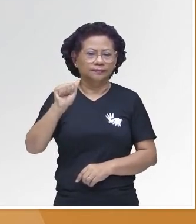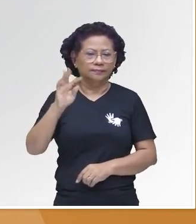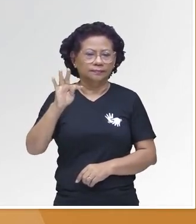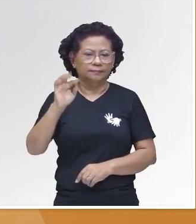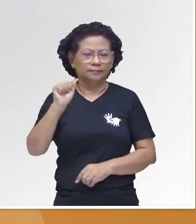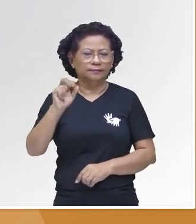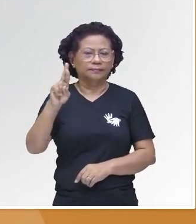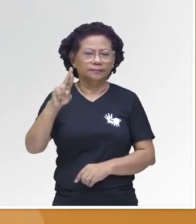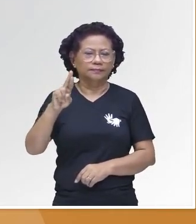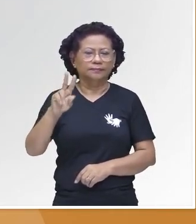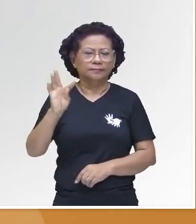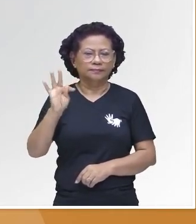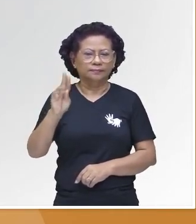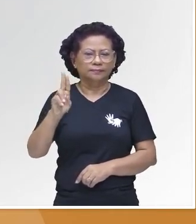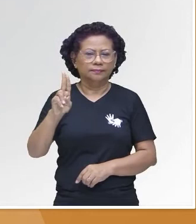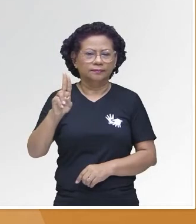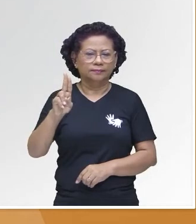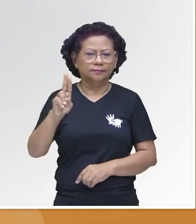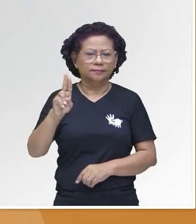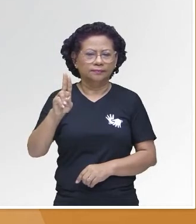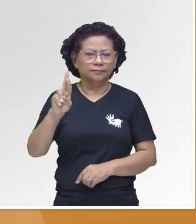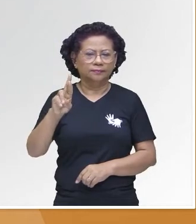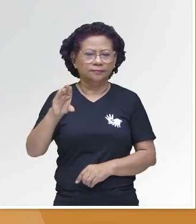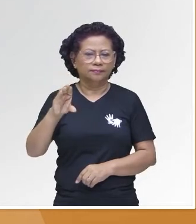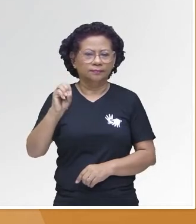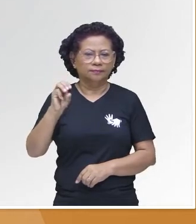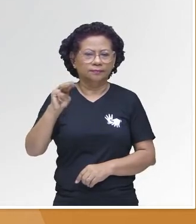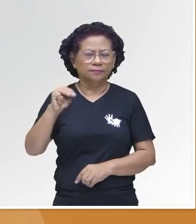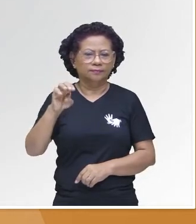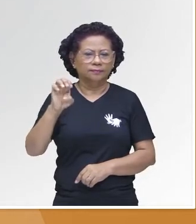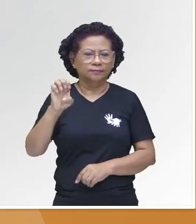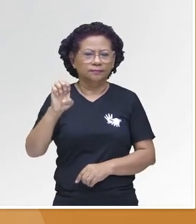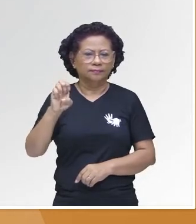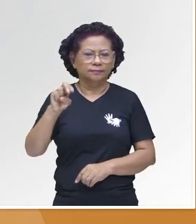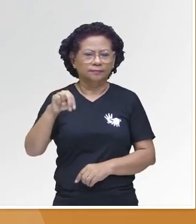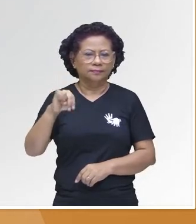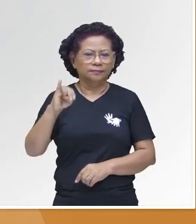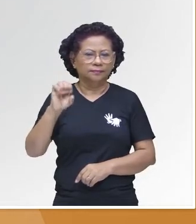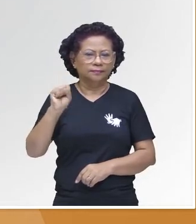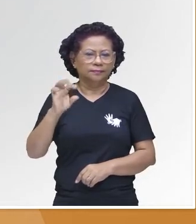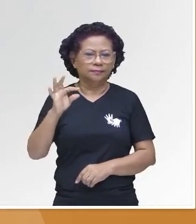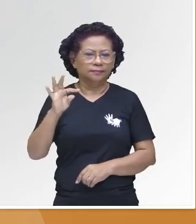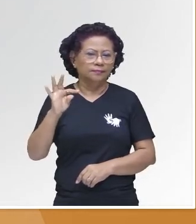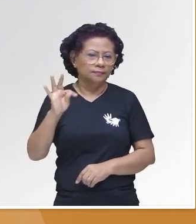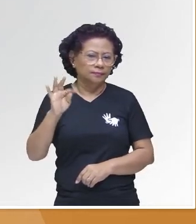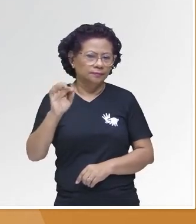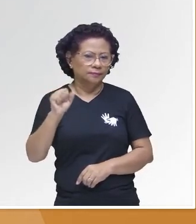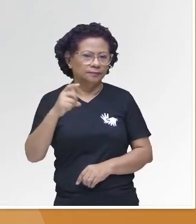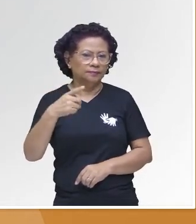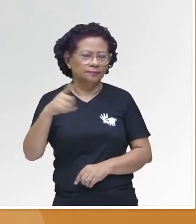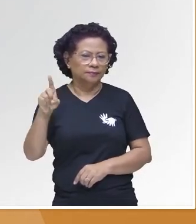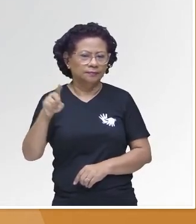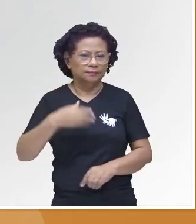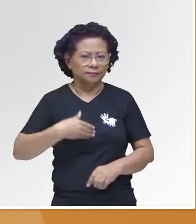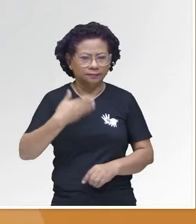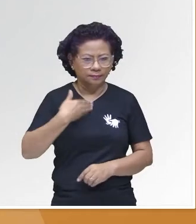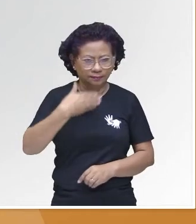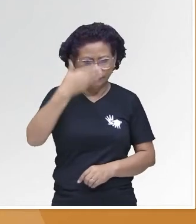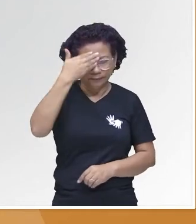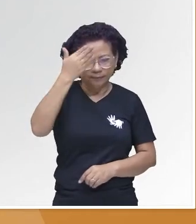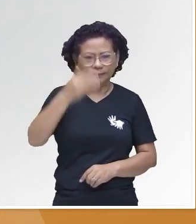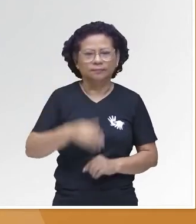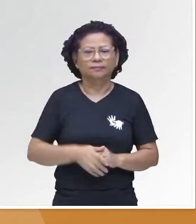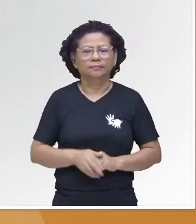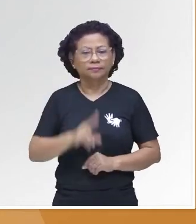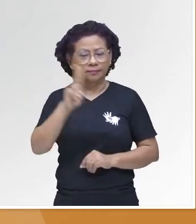Turcomenistão e a Arábia Saudita, né? E aí na imagem vocês verificam, né, a utilização do gás natural